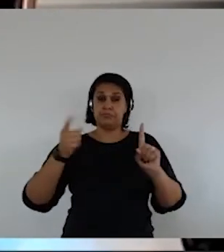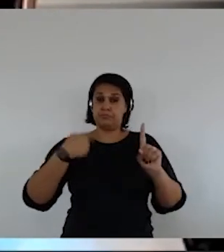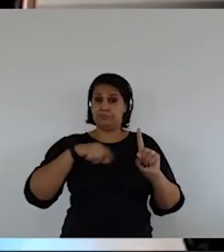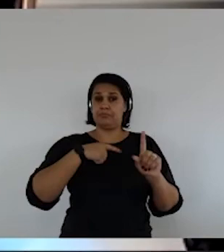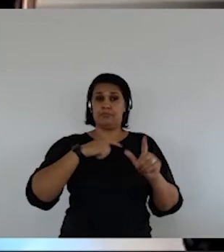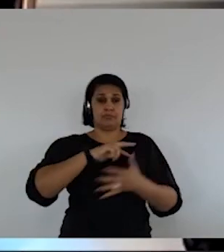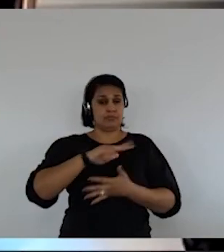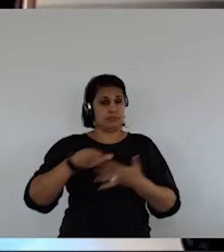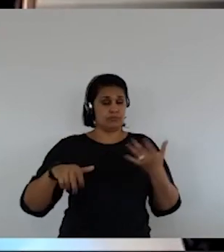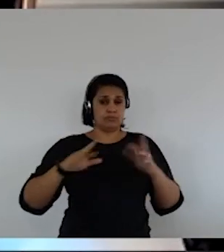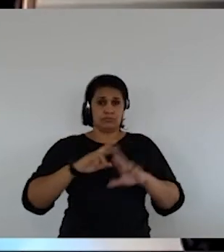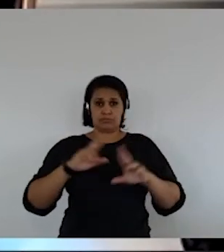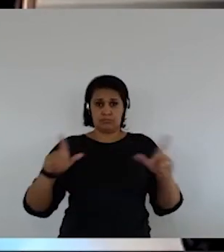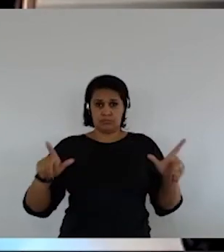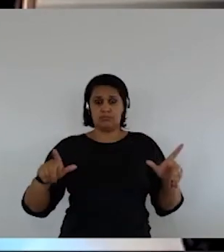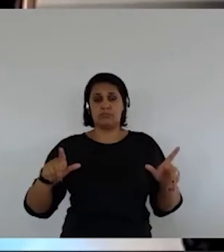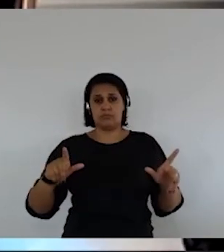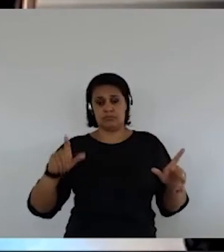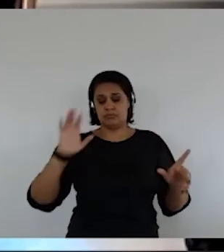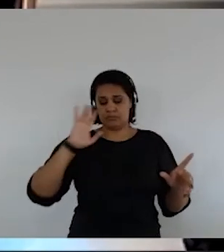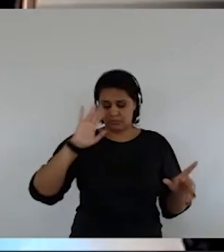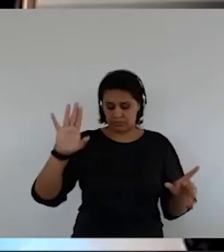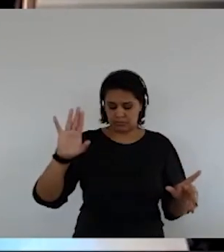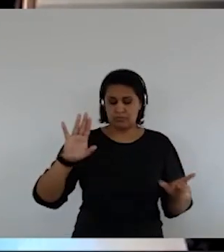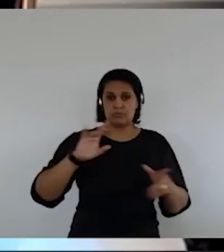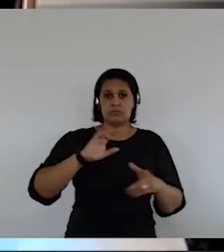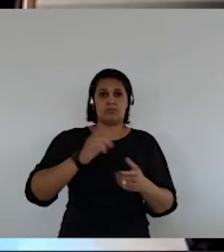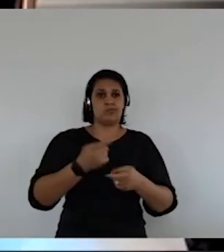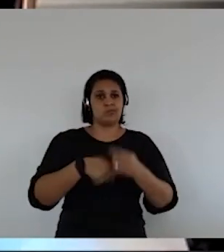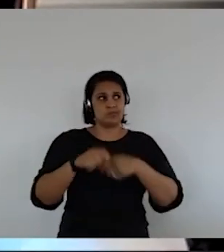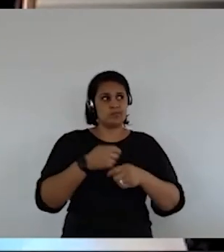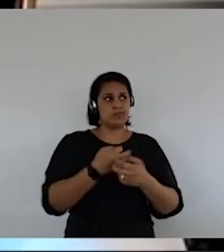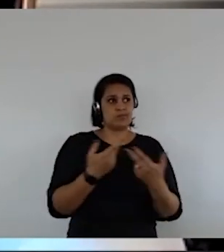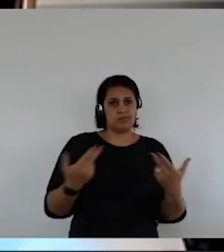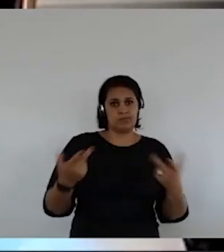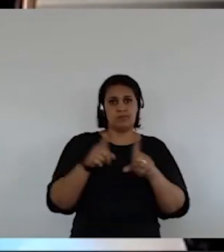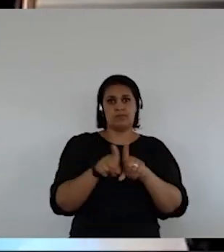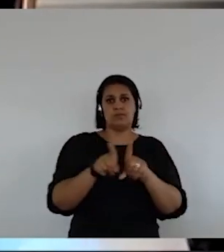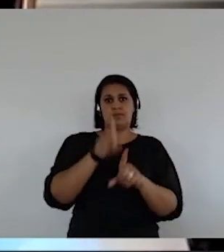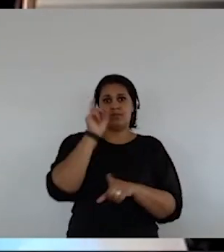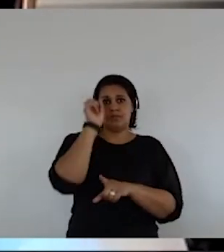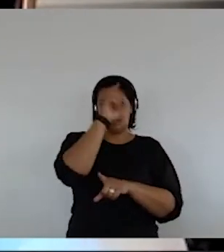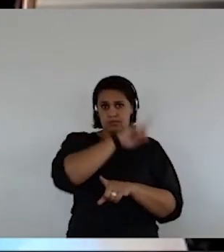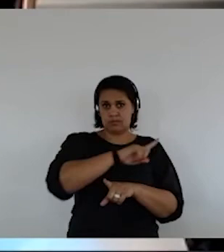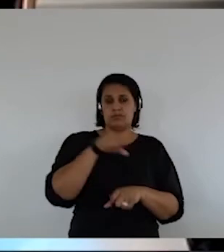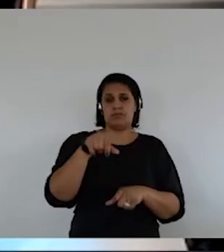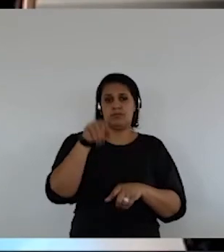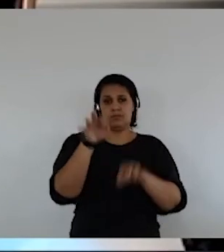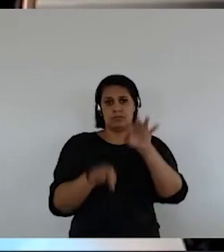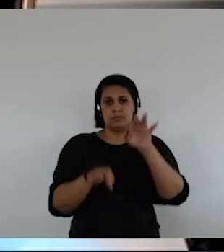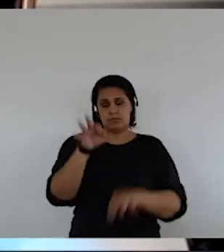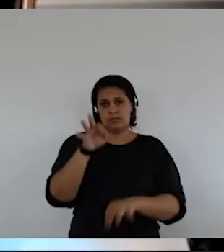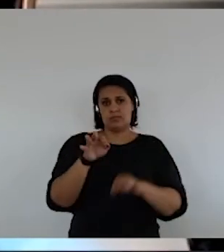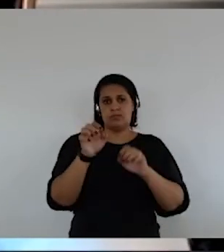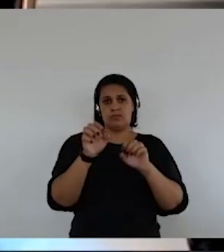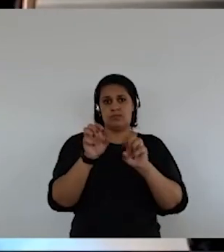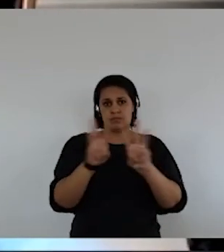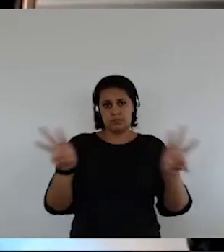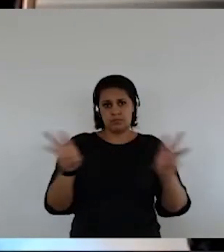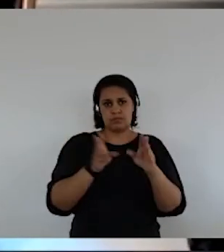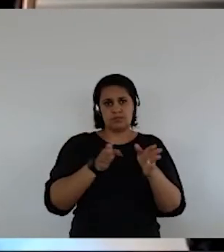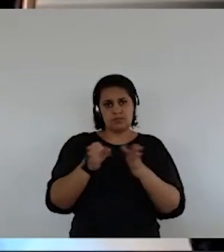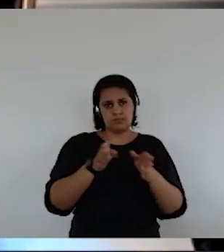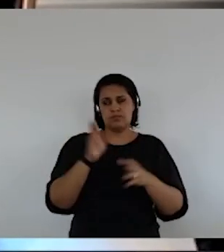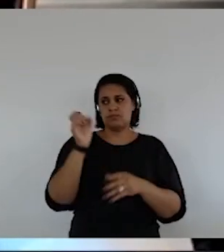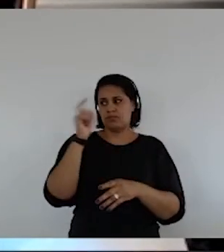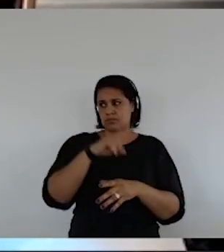diversidades a nível de diversidades económicas, de dificuldades de acesso à justiça eletrónica. Por isso,